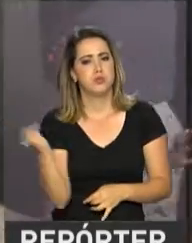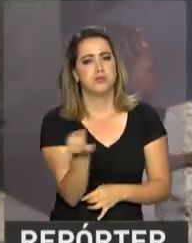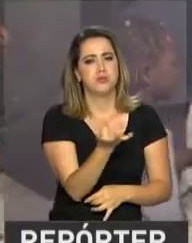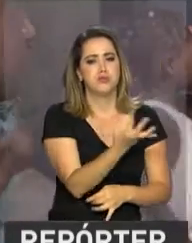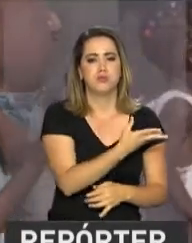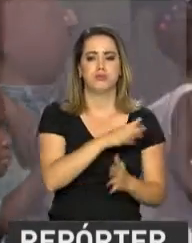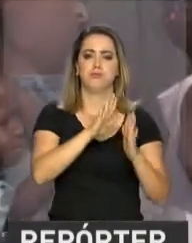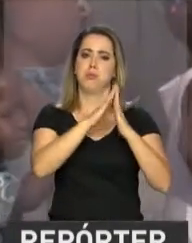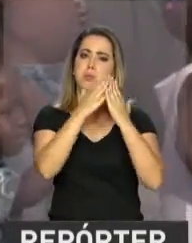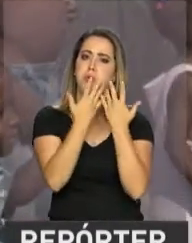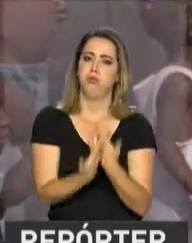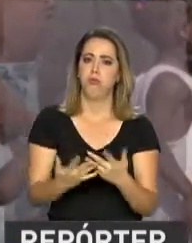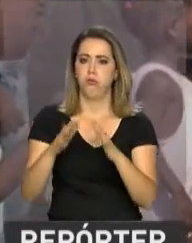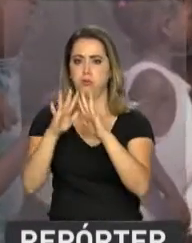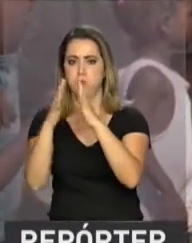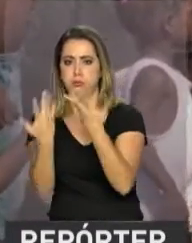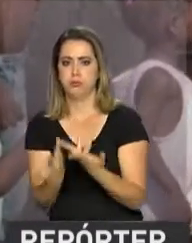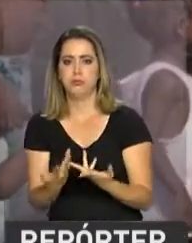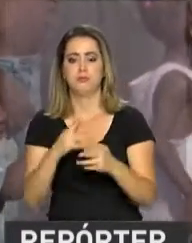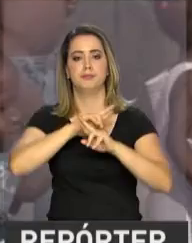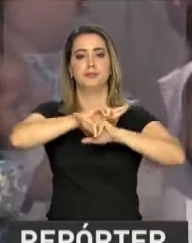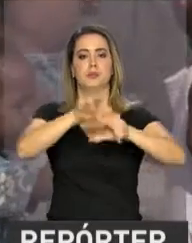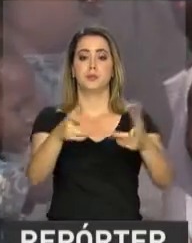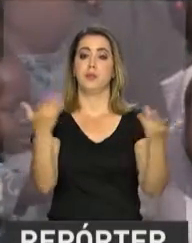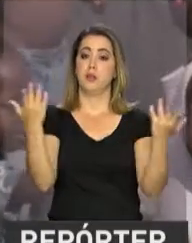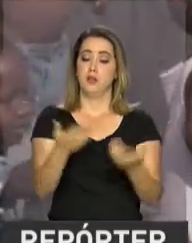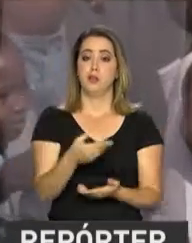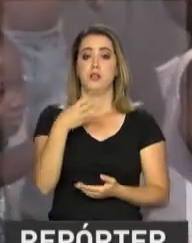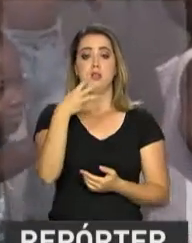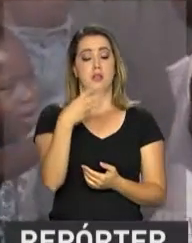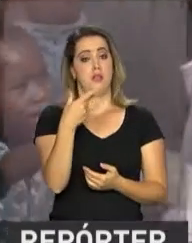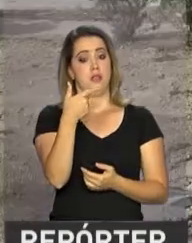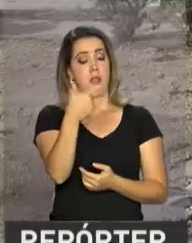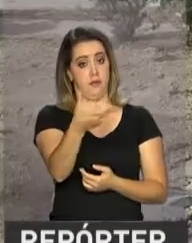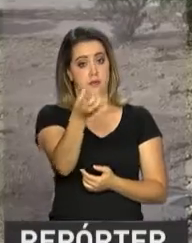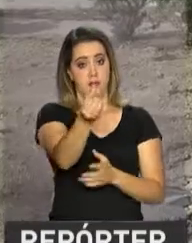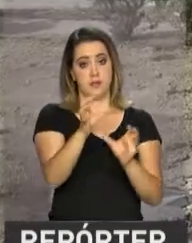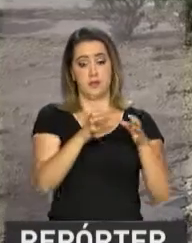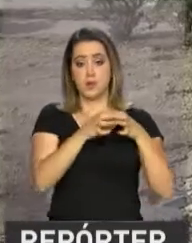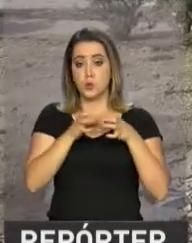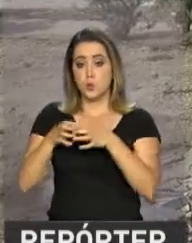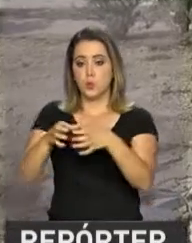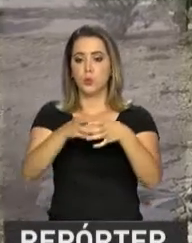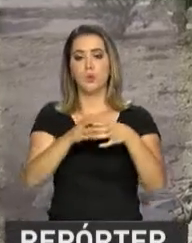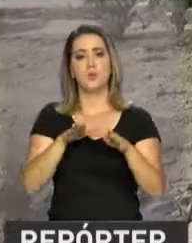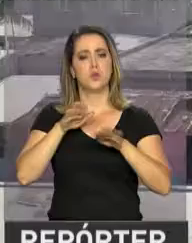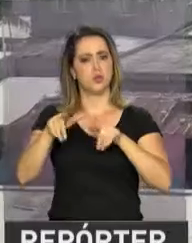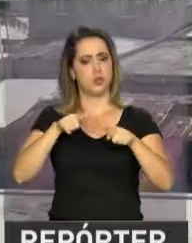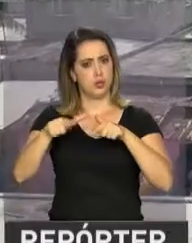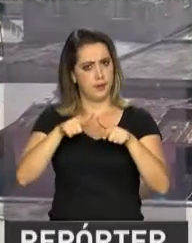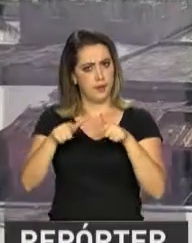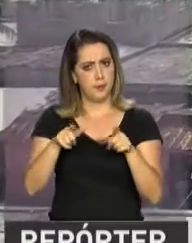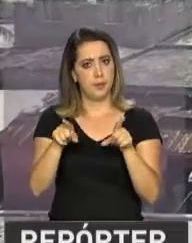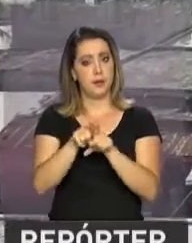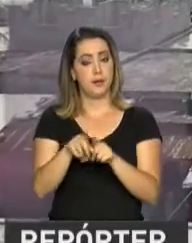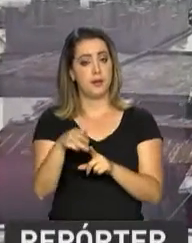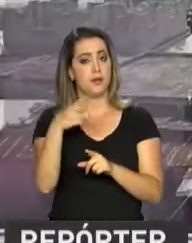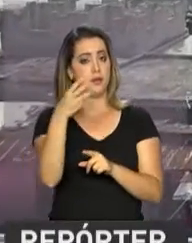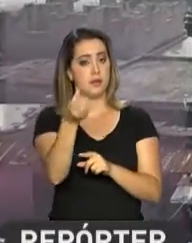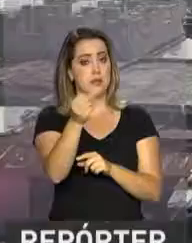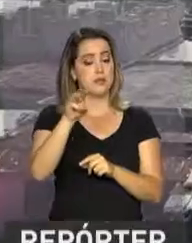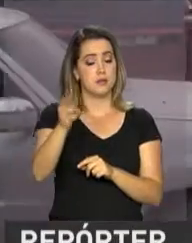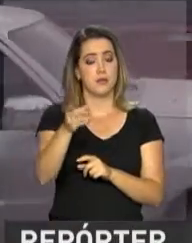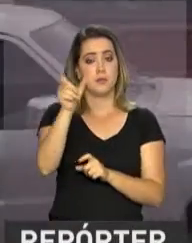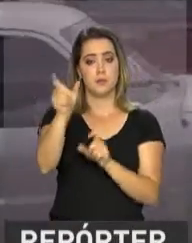desabrigados nesses 13 anos 26 contingentes e 37 mil soldados brasileiros passaram pelo